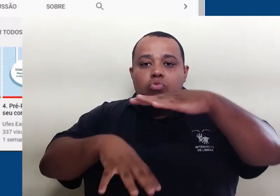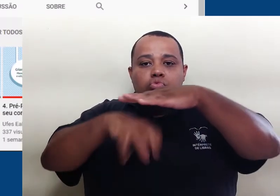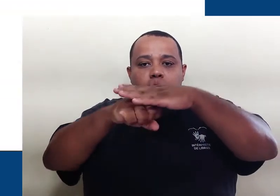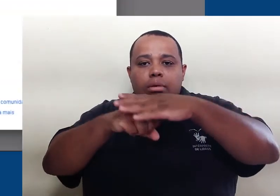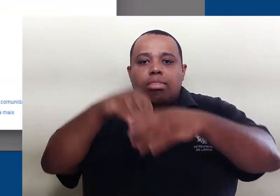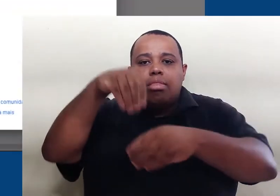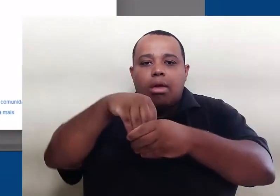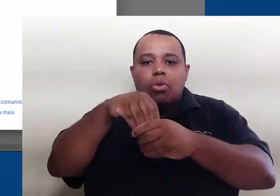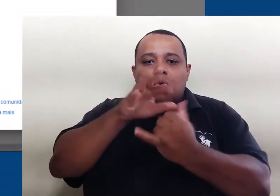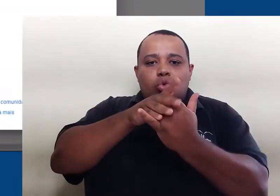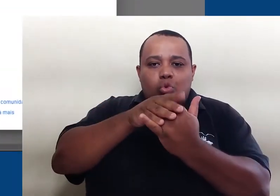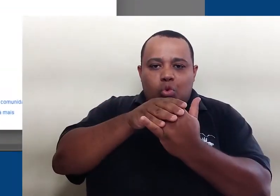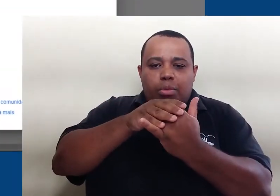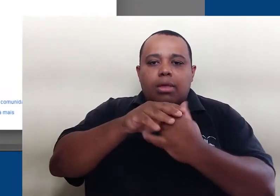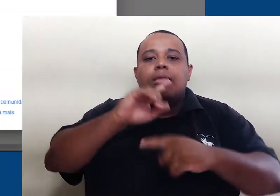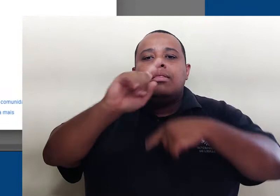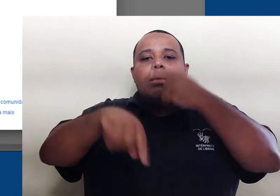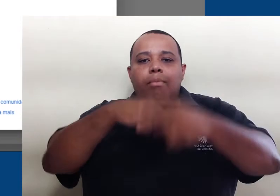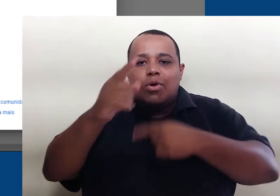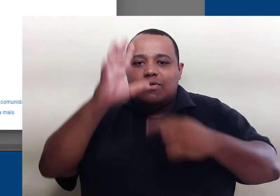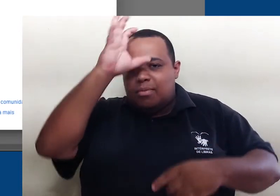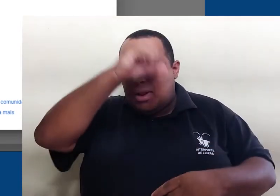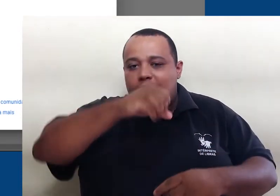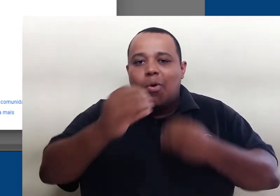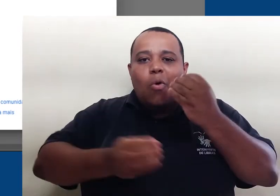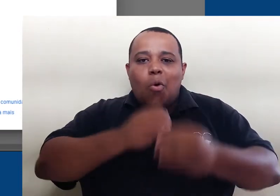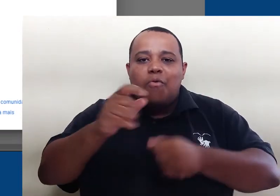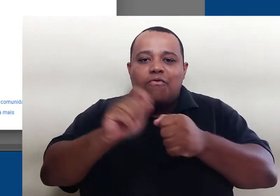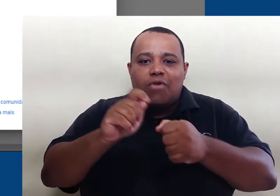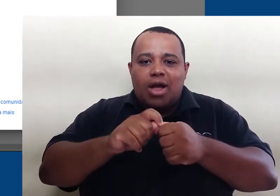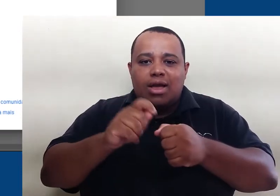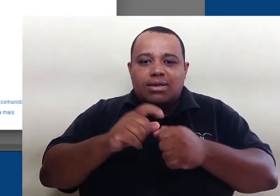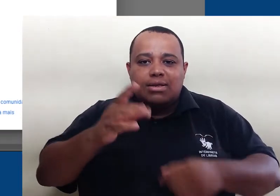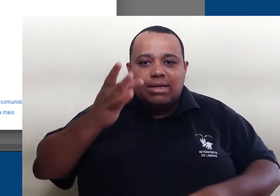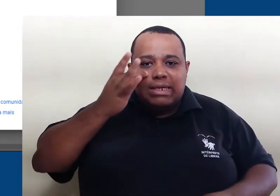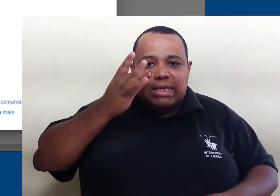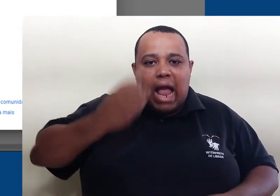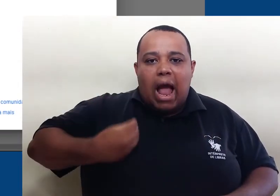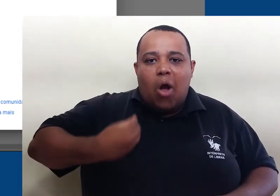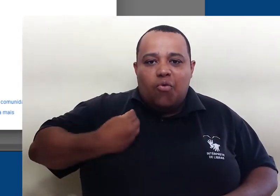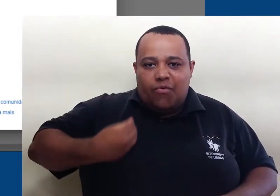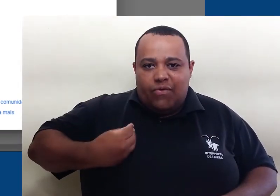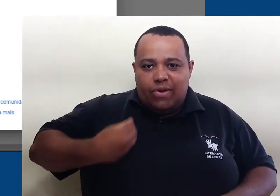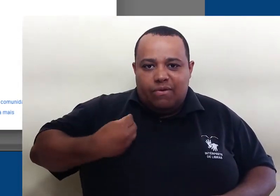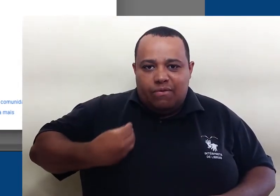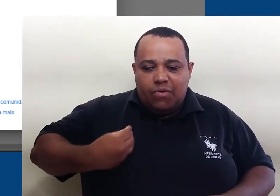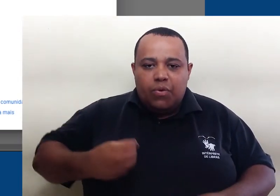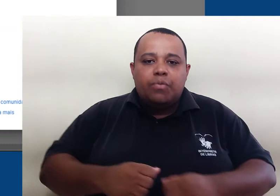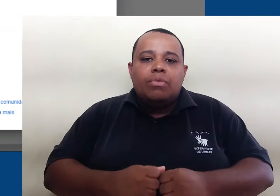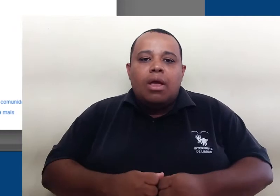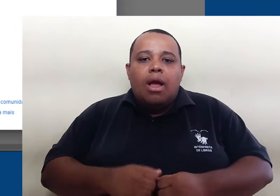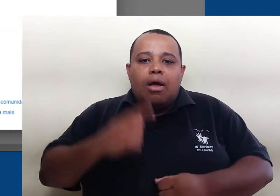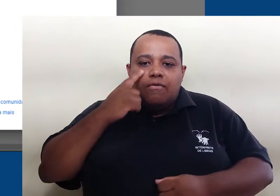gente vai clicar em enviar vídeo e vamos simplesmente ou arrastar o nosso arquivo para lá ou clicar no meio dessa janela e